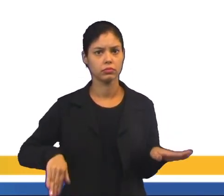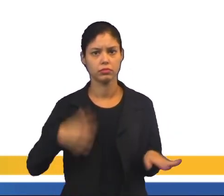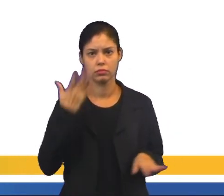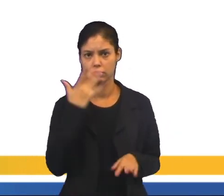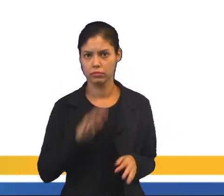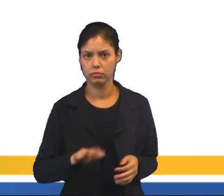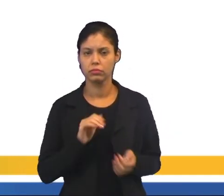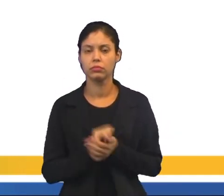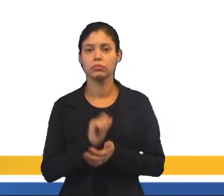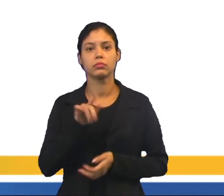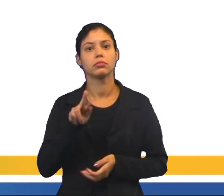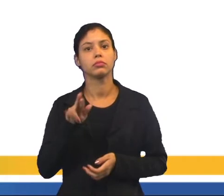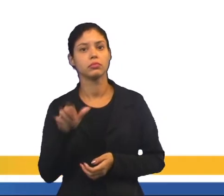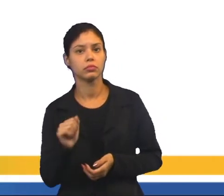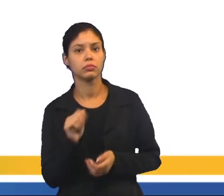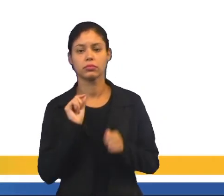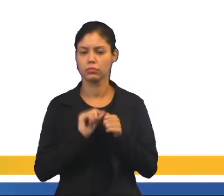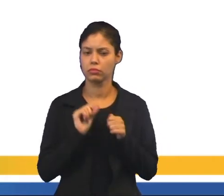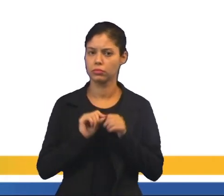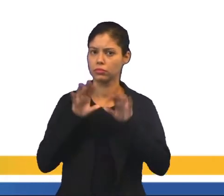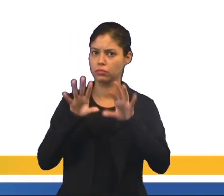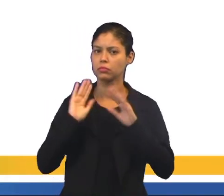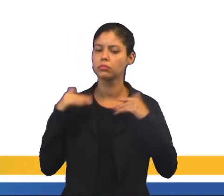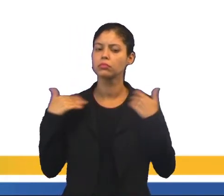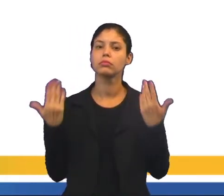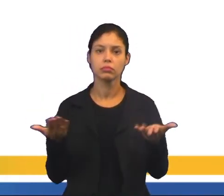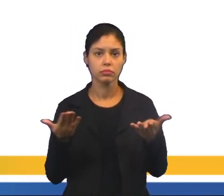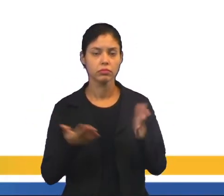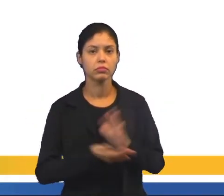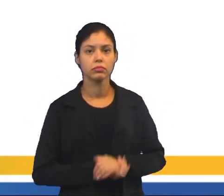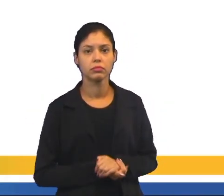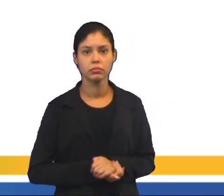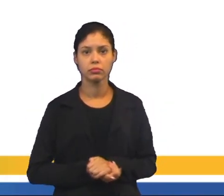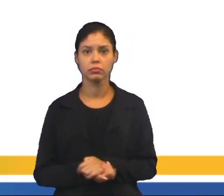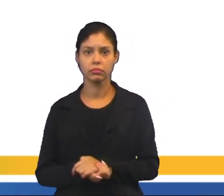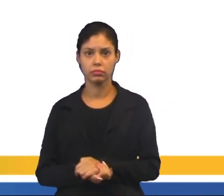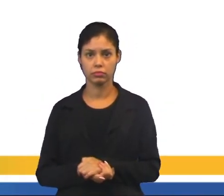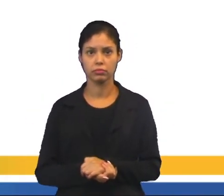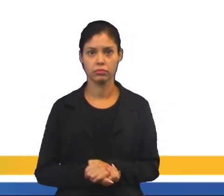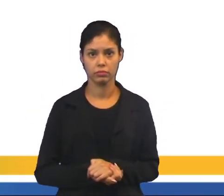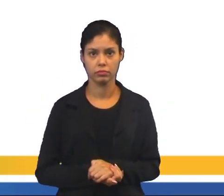Leonardo fez? Então aí, qual será?